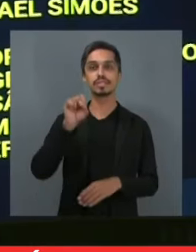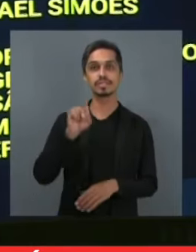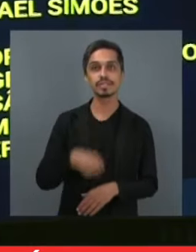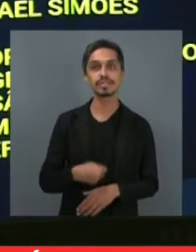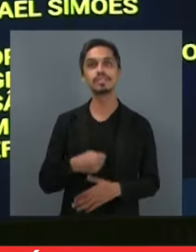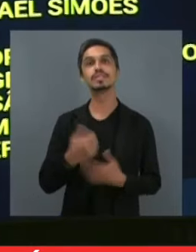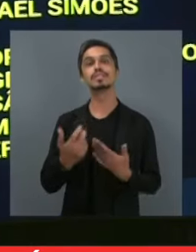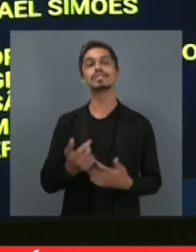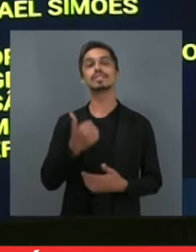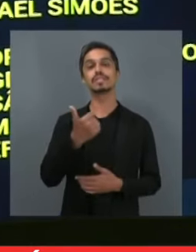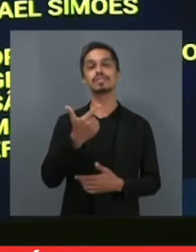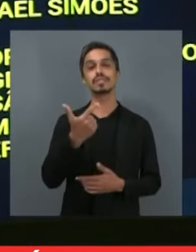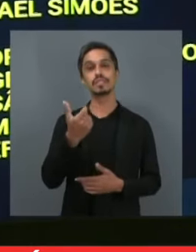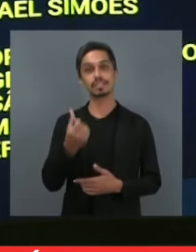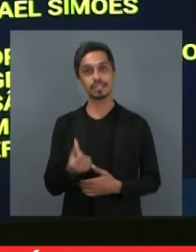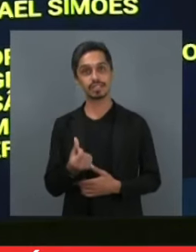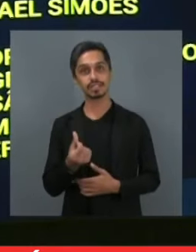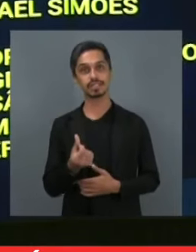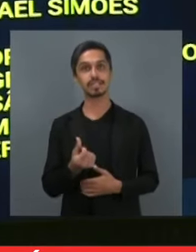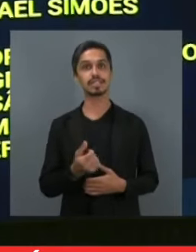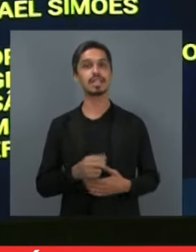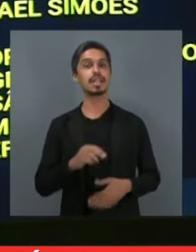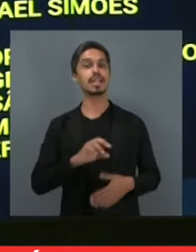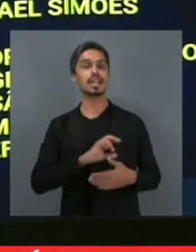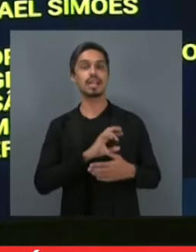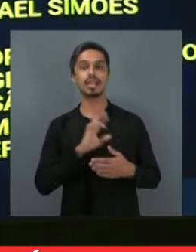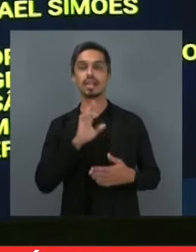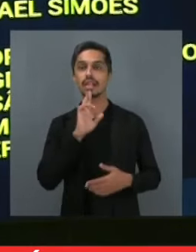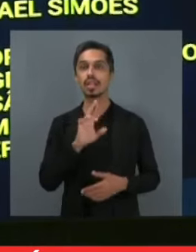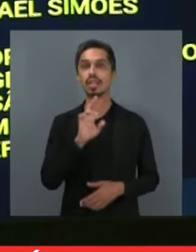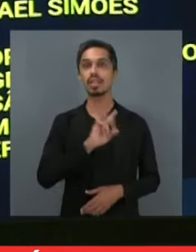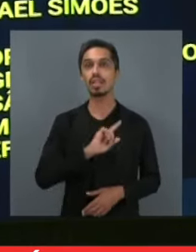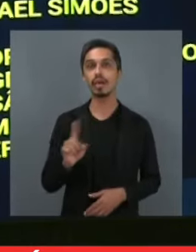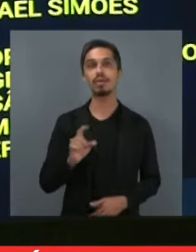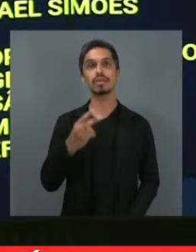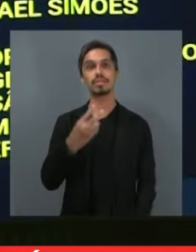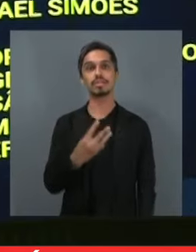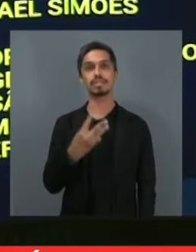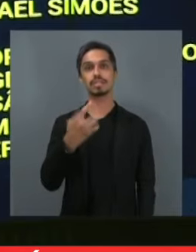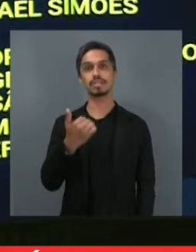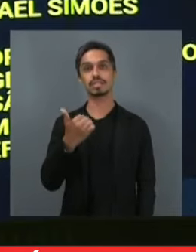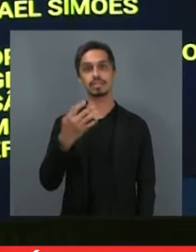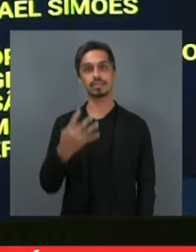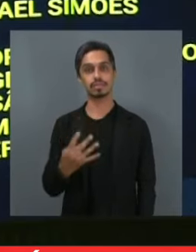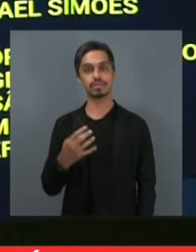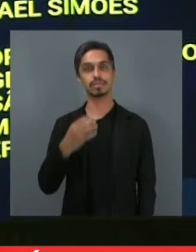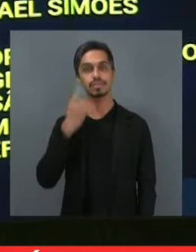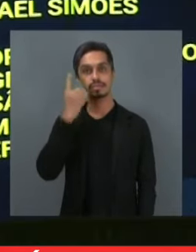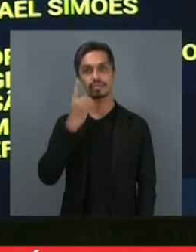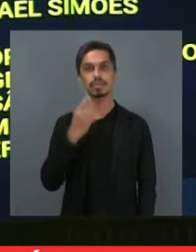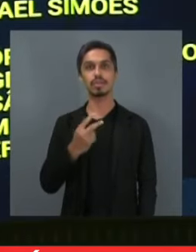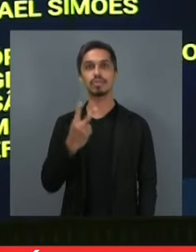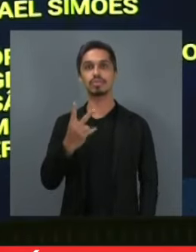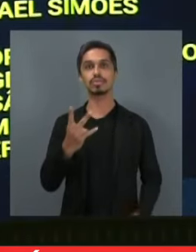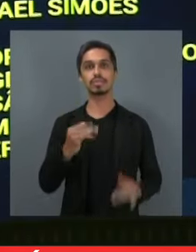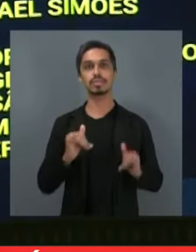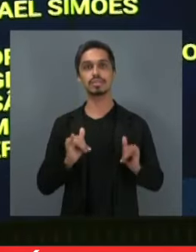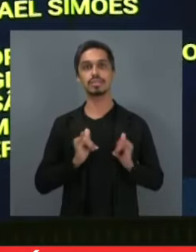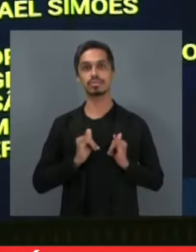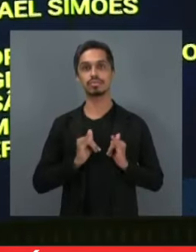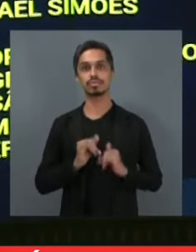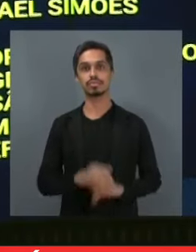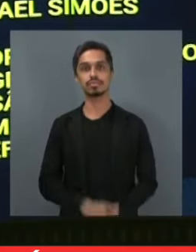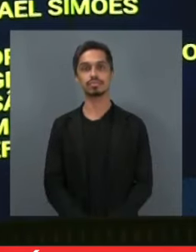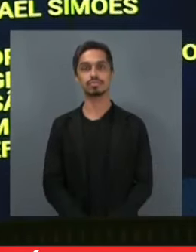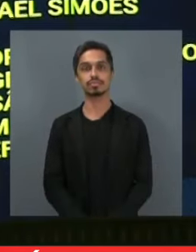advogado eh dos poderes constituídos eh e também com integrantes da Defensoria Pública da União que é um